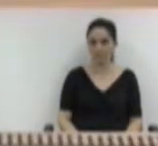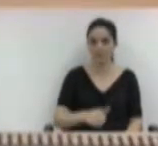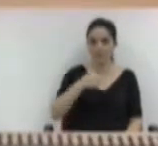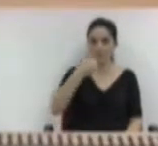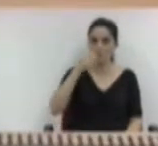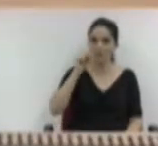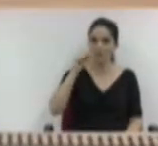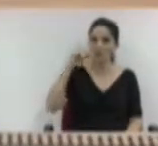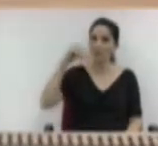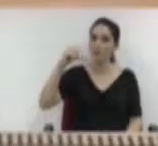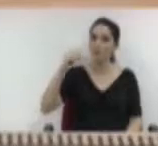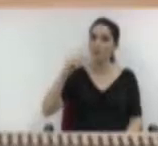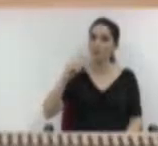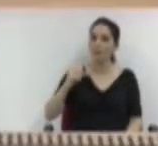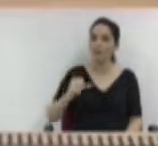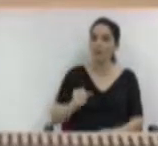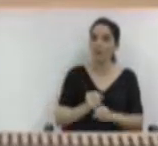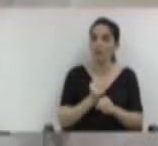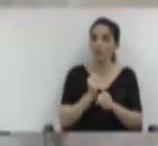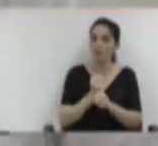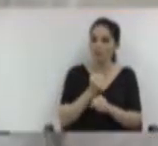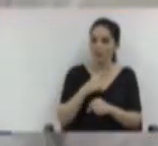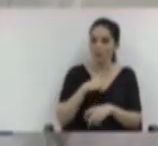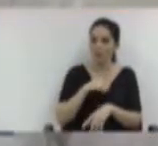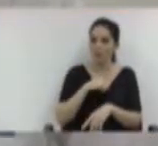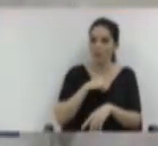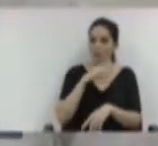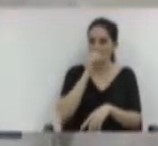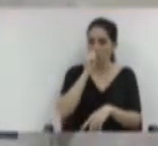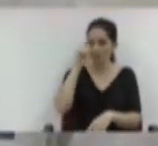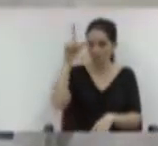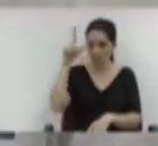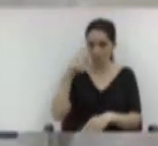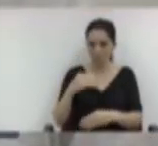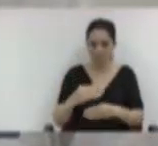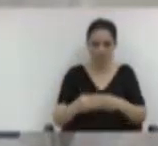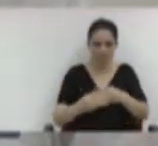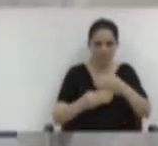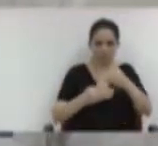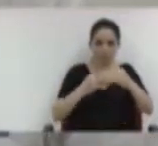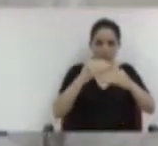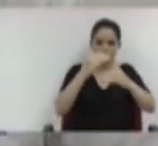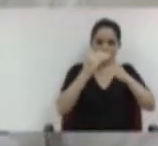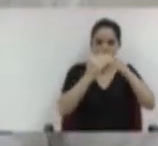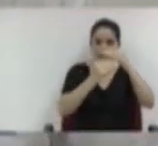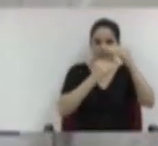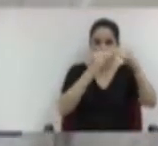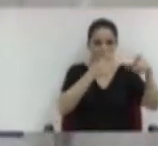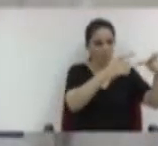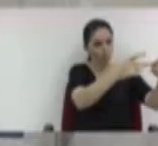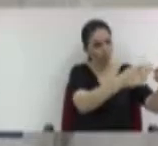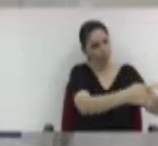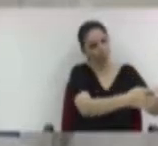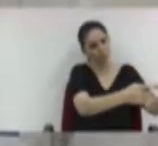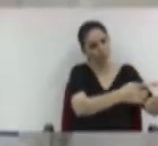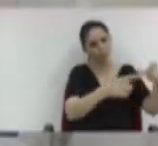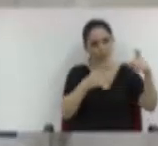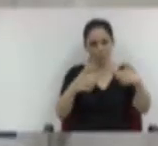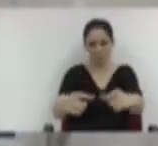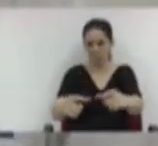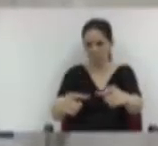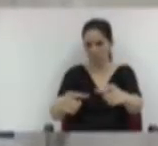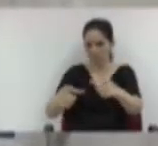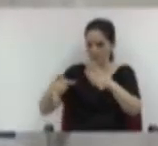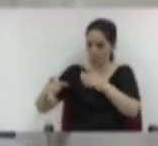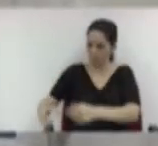não cresce com planejamento, que vem crescendo a torto e a direito, é bairro para cá, bairro para lá,